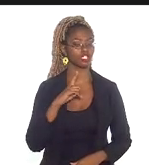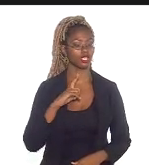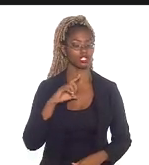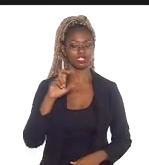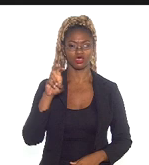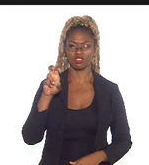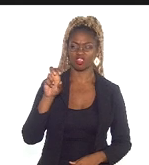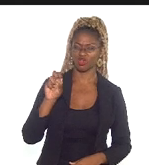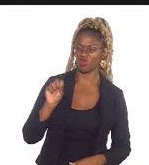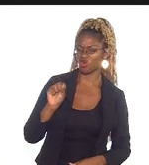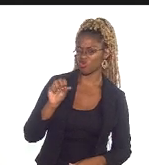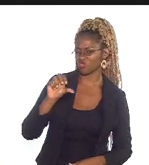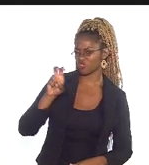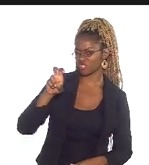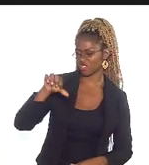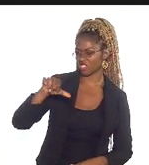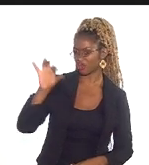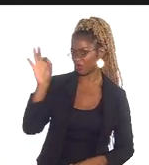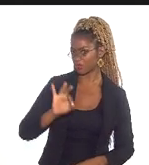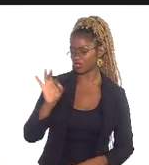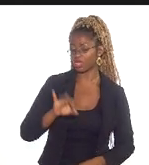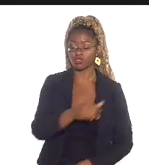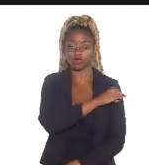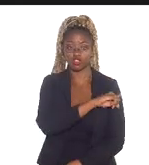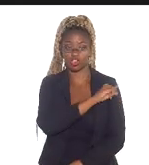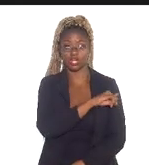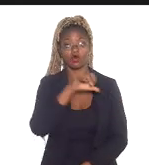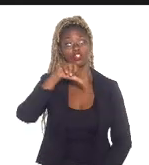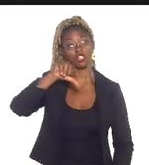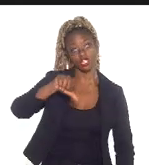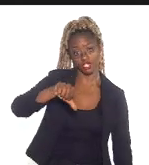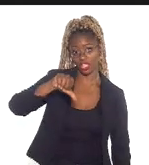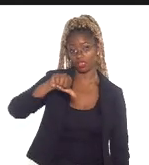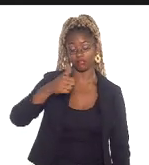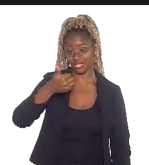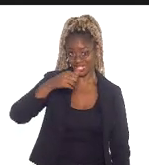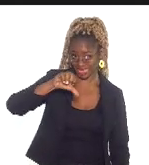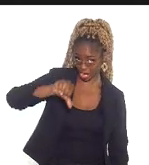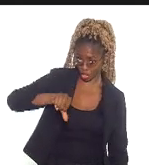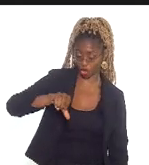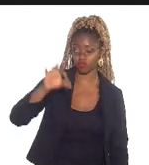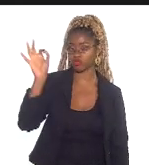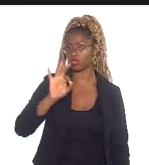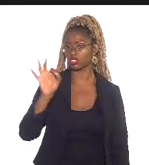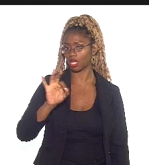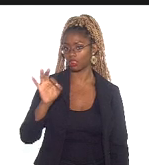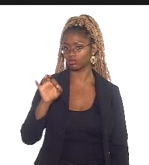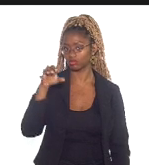58, 59%, o Rio de Janeiro ficou com 69% do Sudeste.